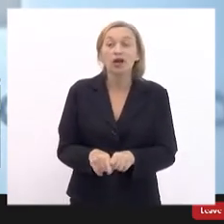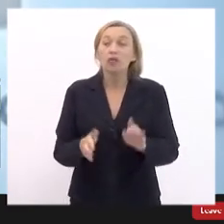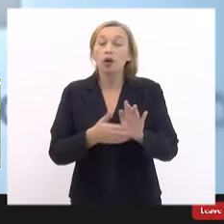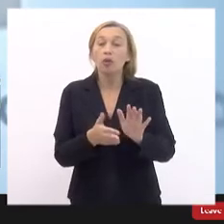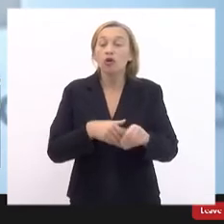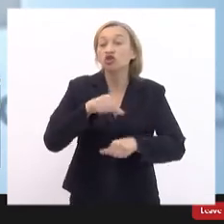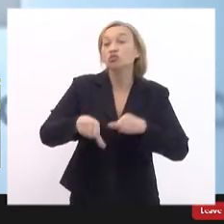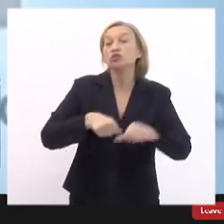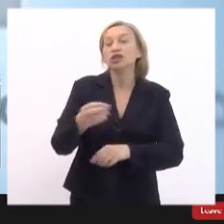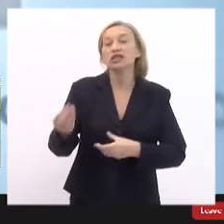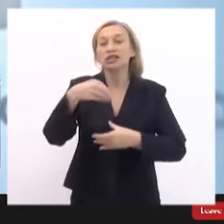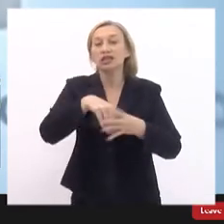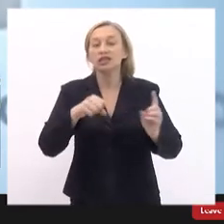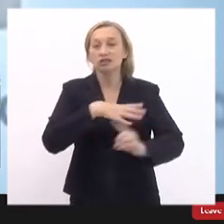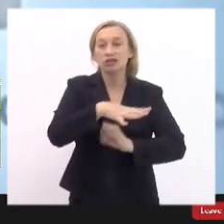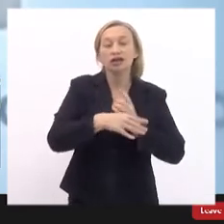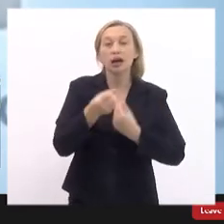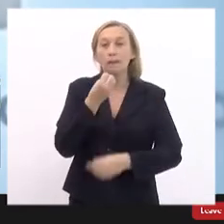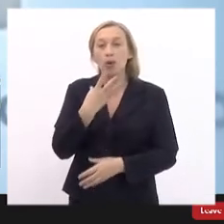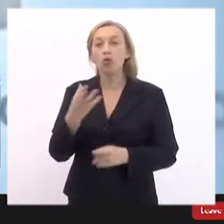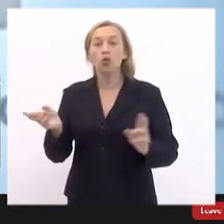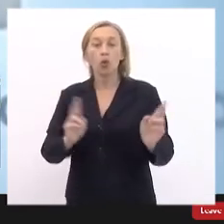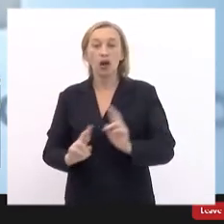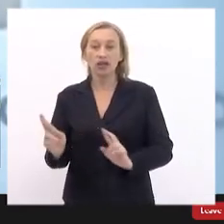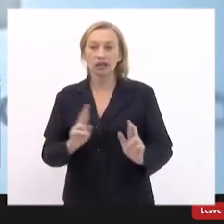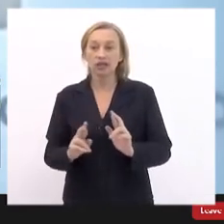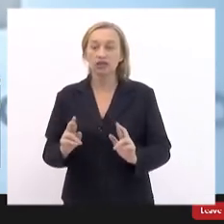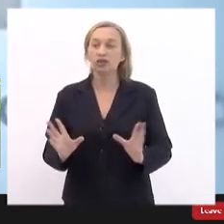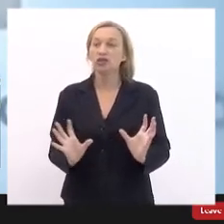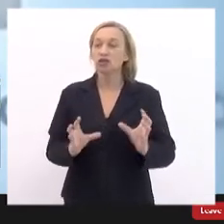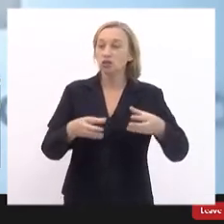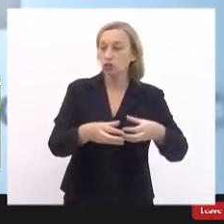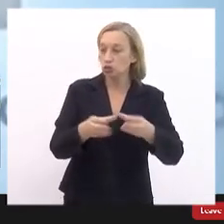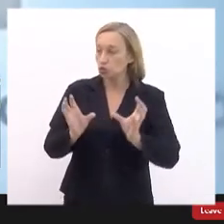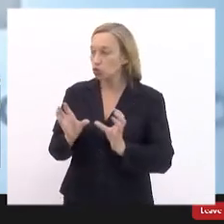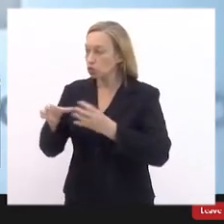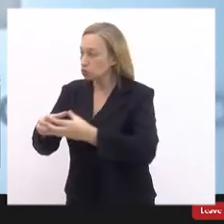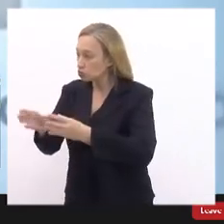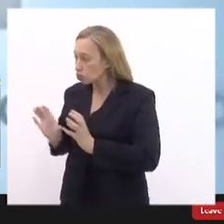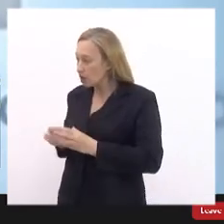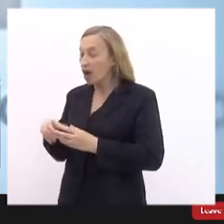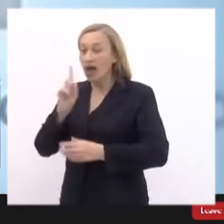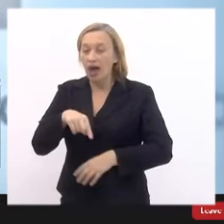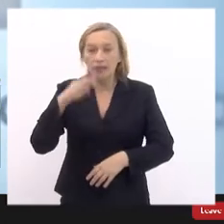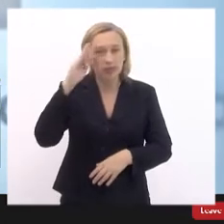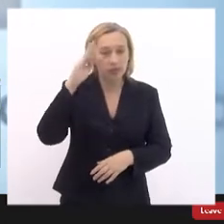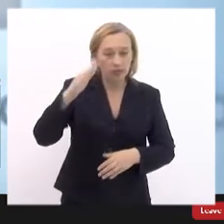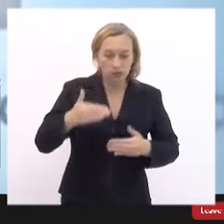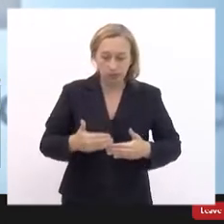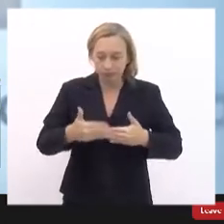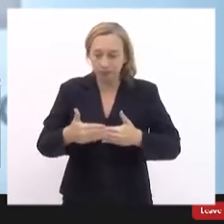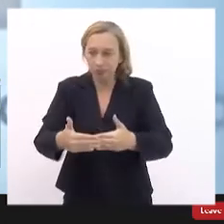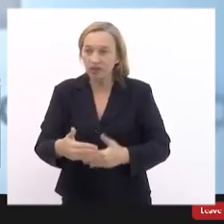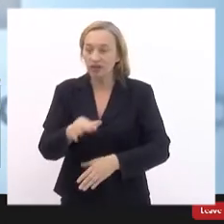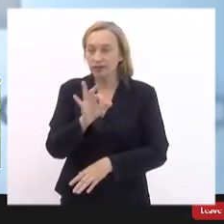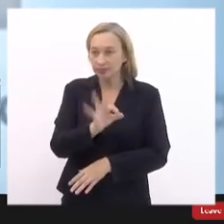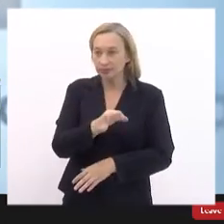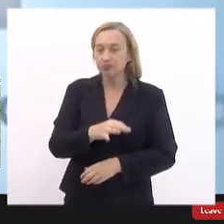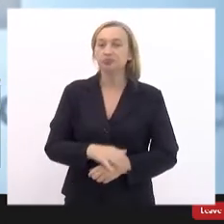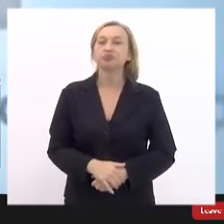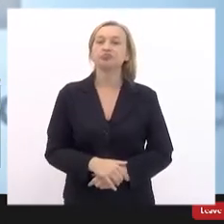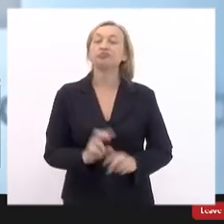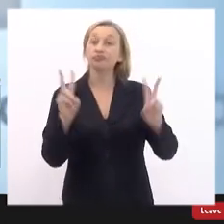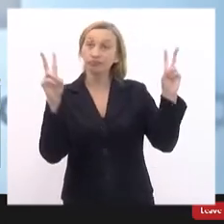mudança na sociedade. Bom, com relação a essas cooperativas, é fundamental que a gente avance, de fato,